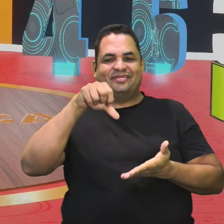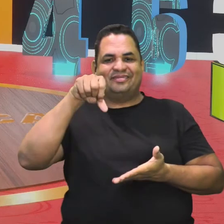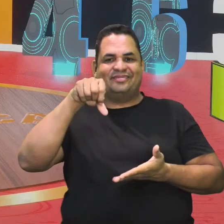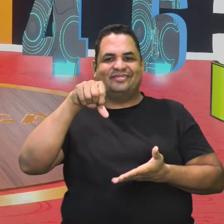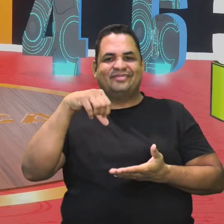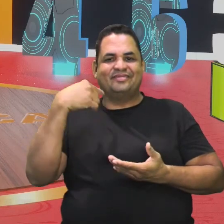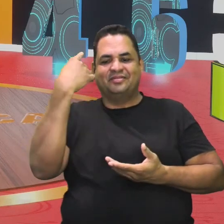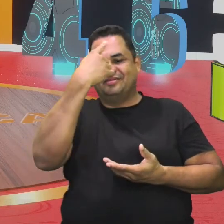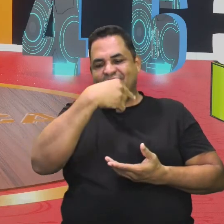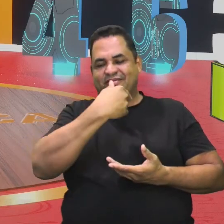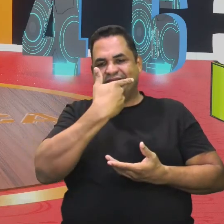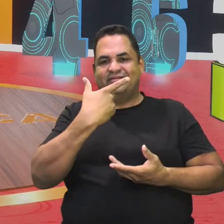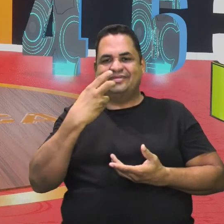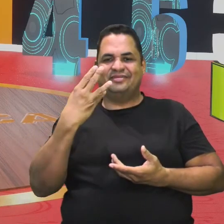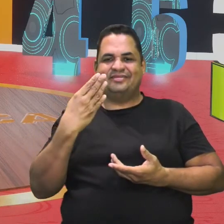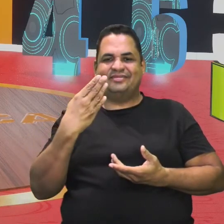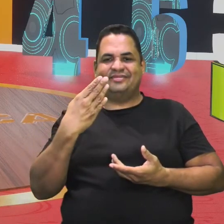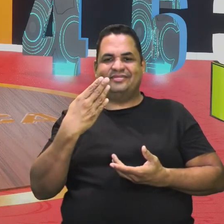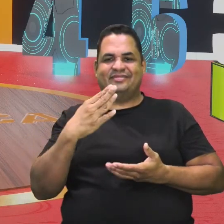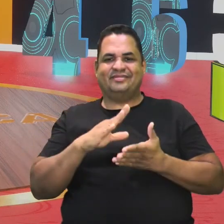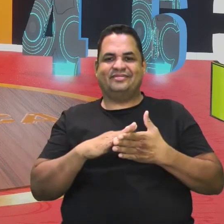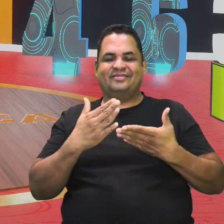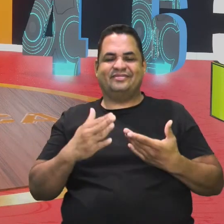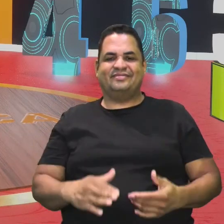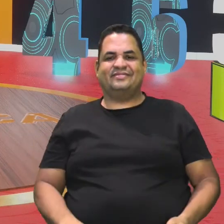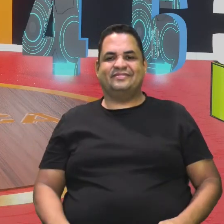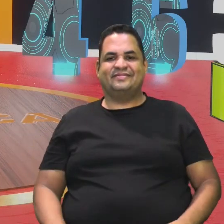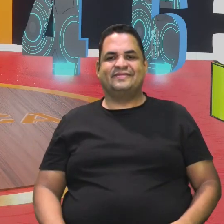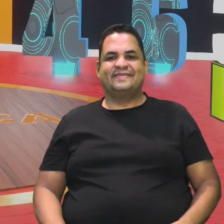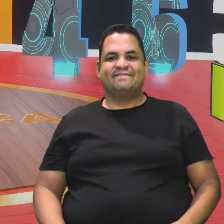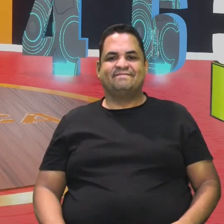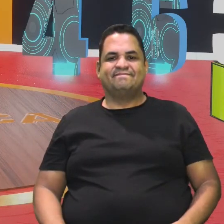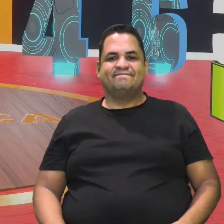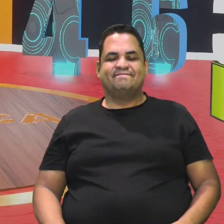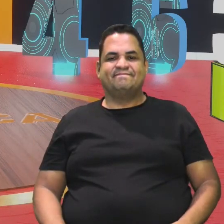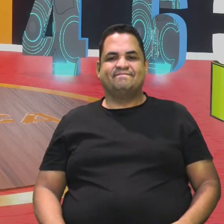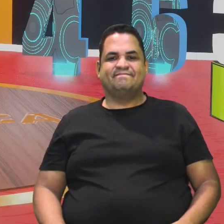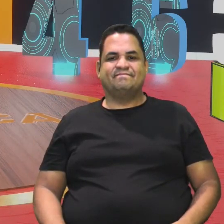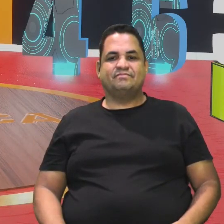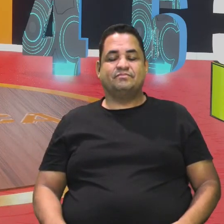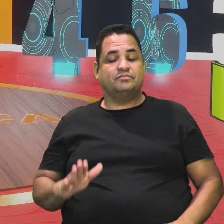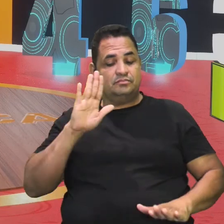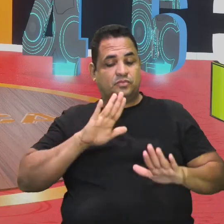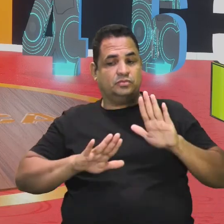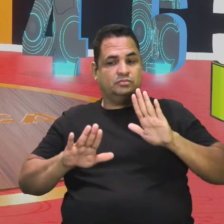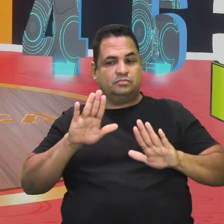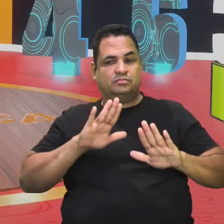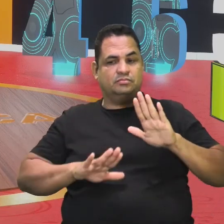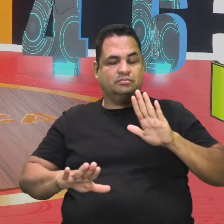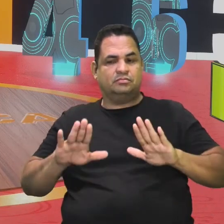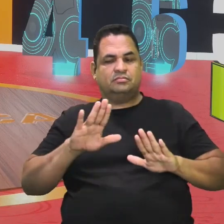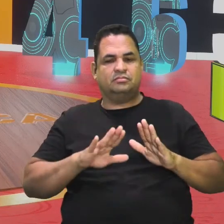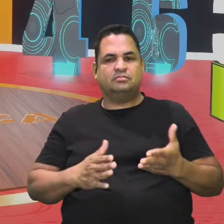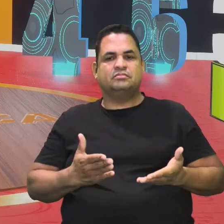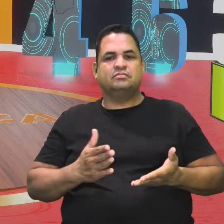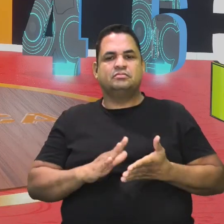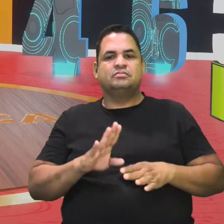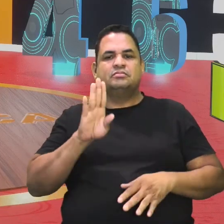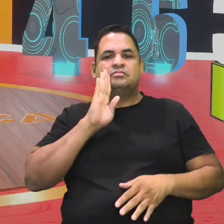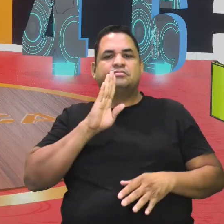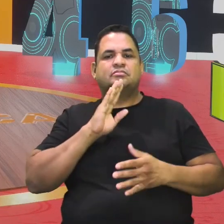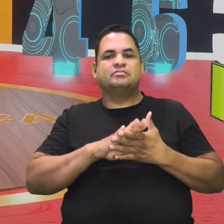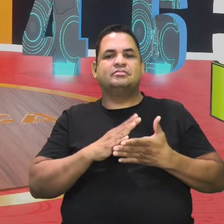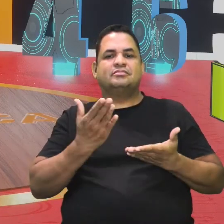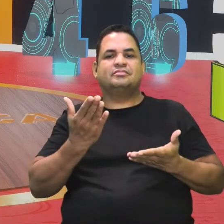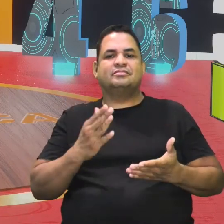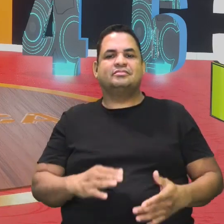24 horas, porque aquela 1 hora ali, ele vai despertar. Né? Certo? Então, cuidado, porque por isso que é legal no celular, né?